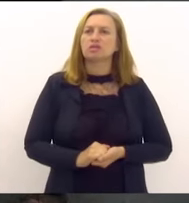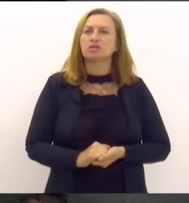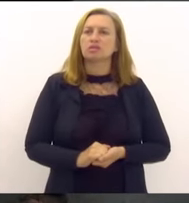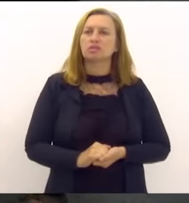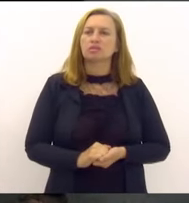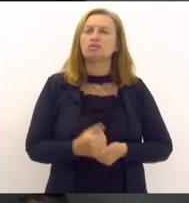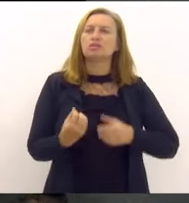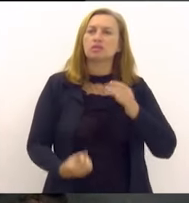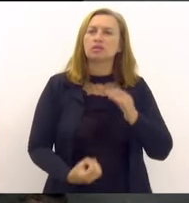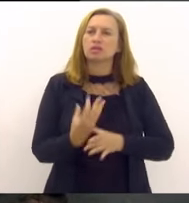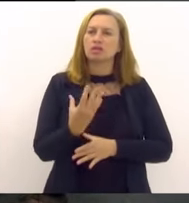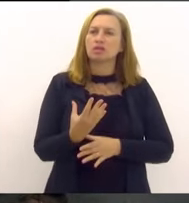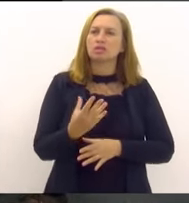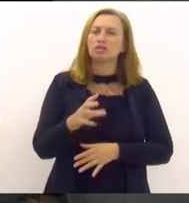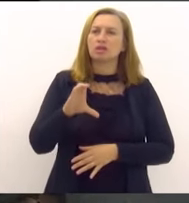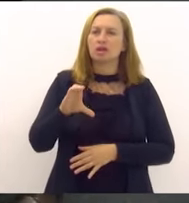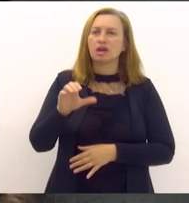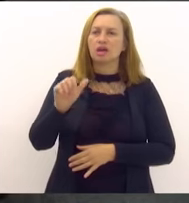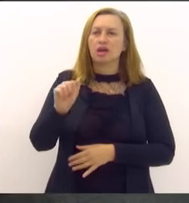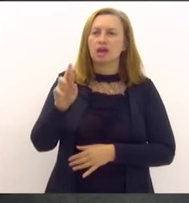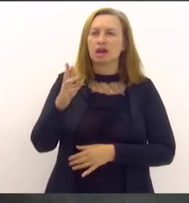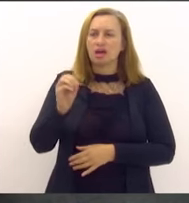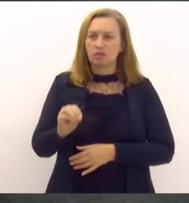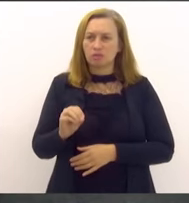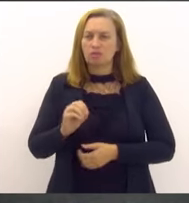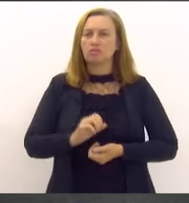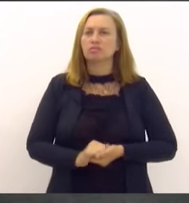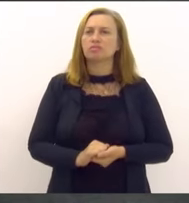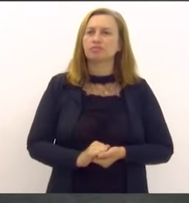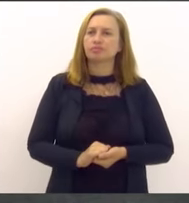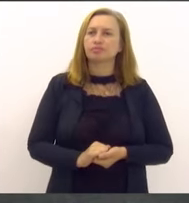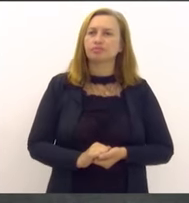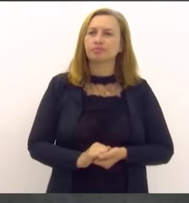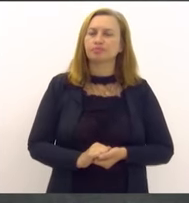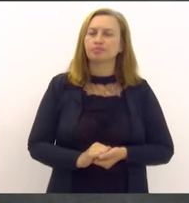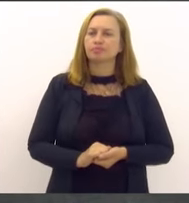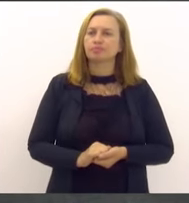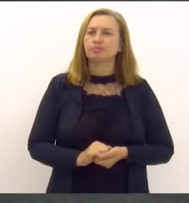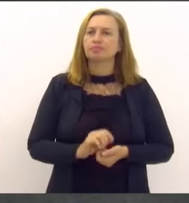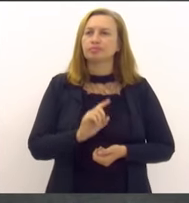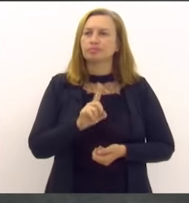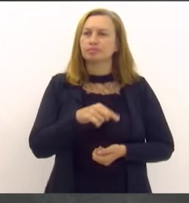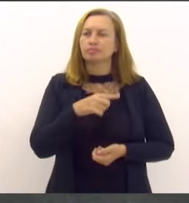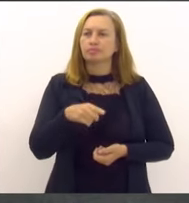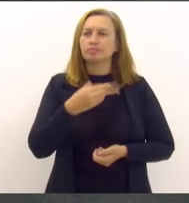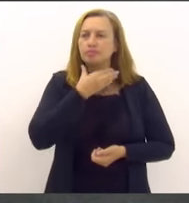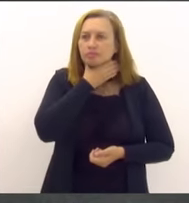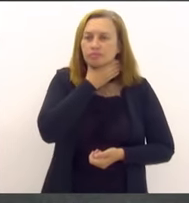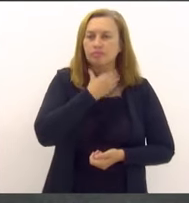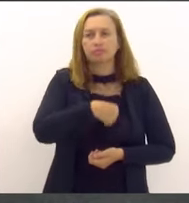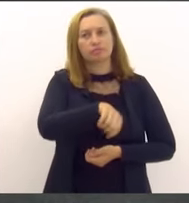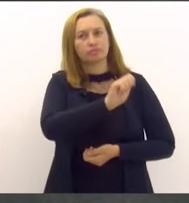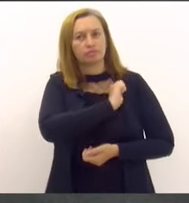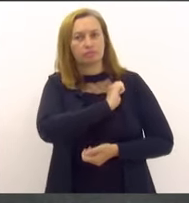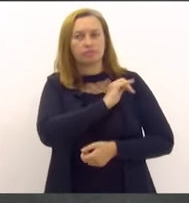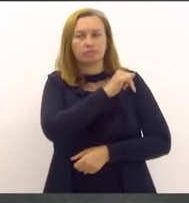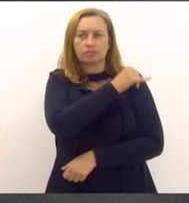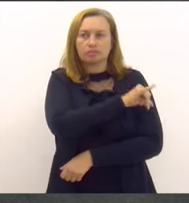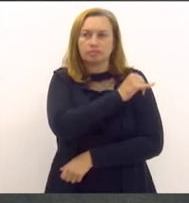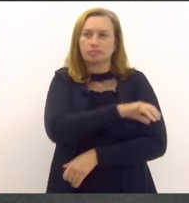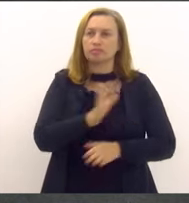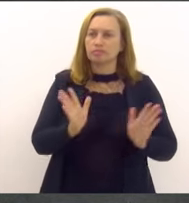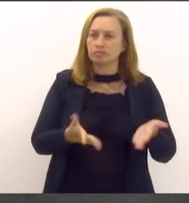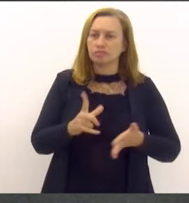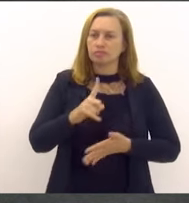da criação de cargos, o que é vedado nesse regime fiscal que o Rio de Janeiro hoje